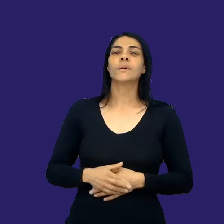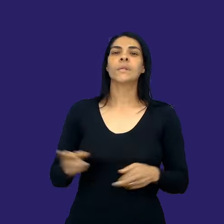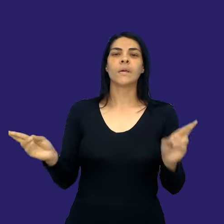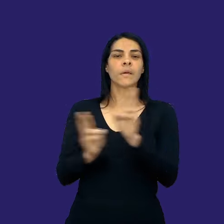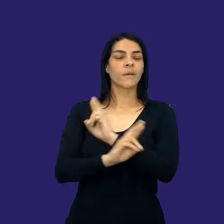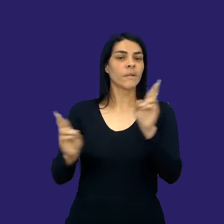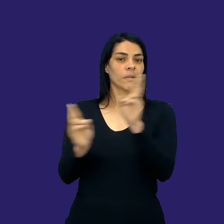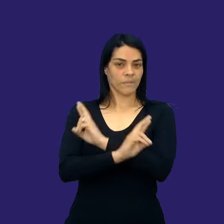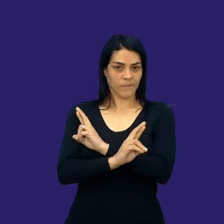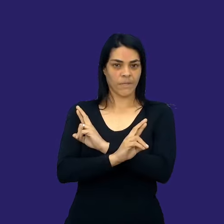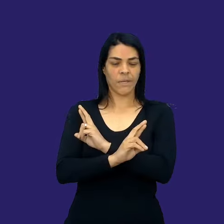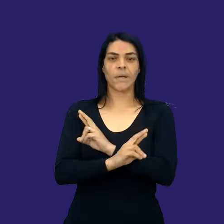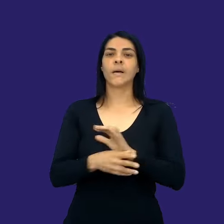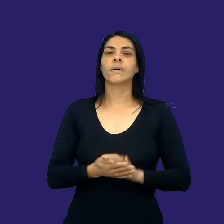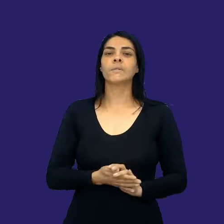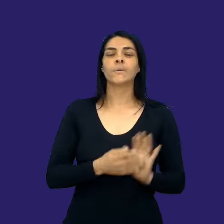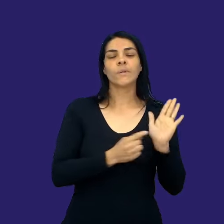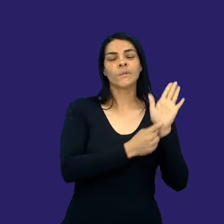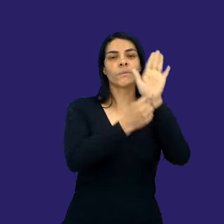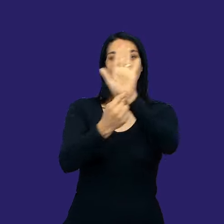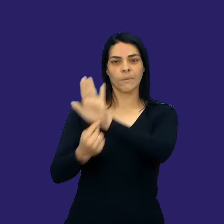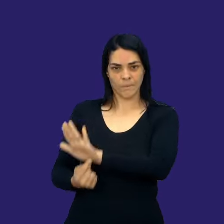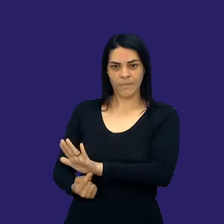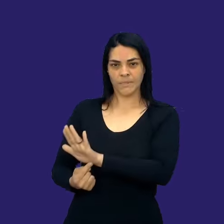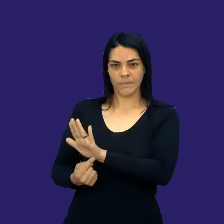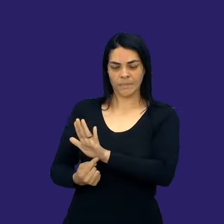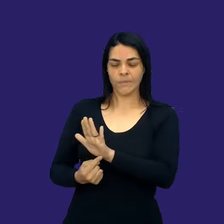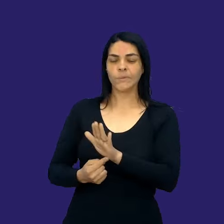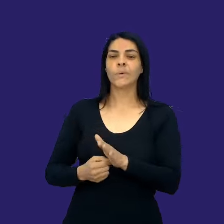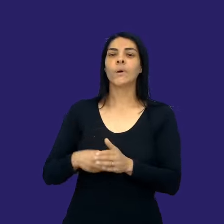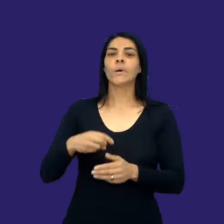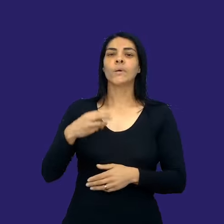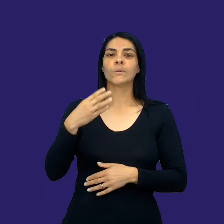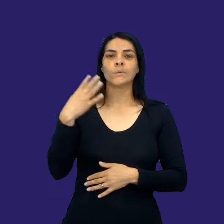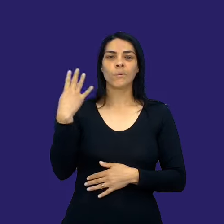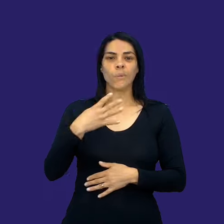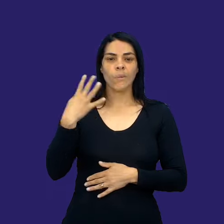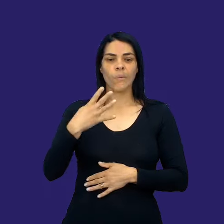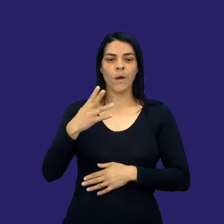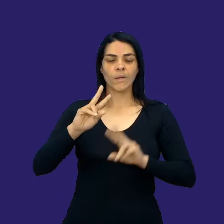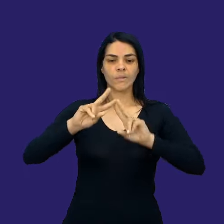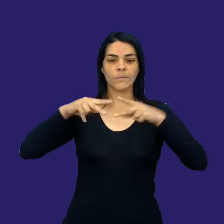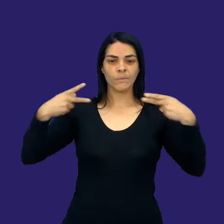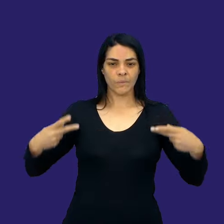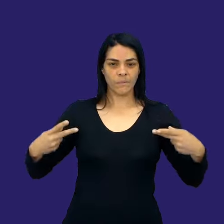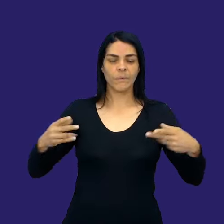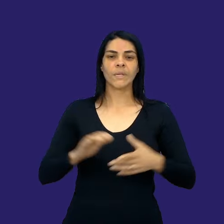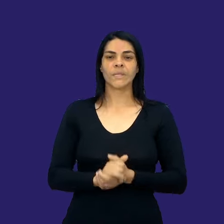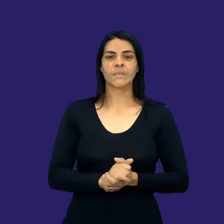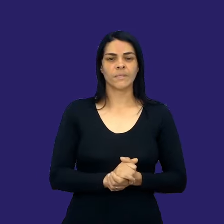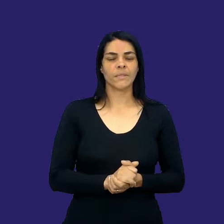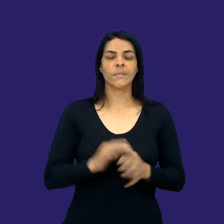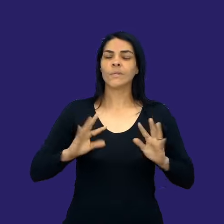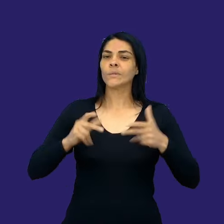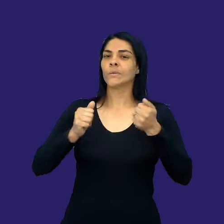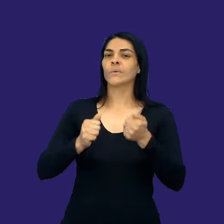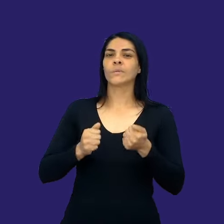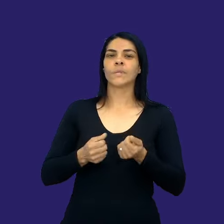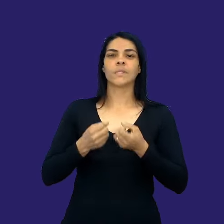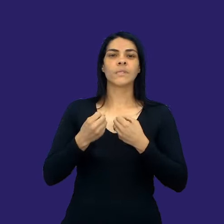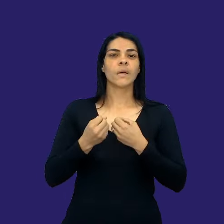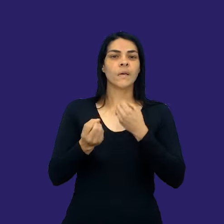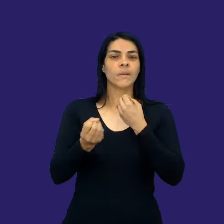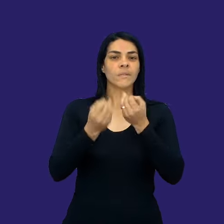são apresentadas, disponibilizadas para vocês no quarto bimestre, ok? Nós destacamos que essas formações relativas ao